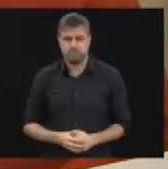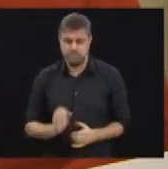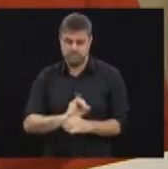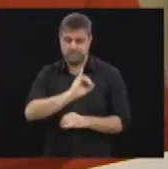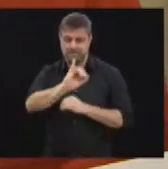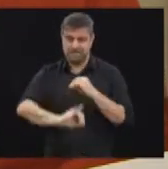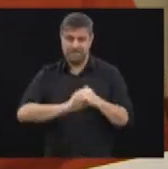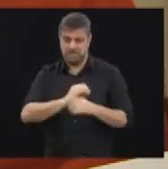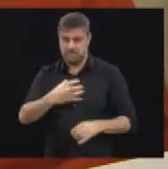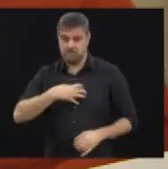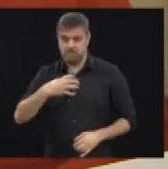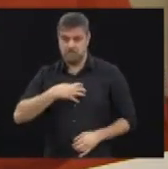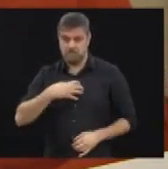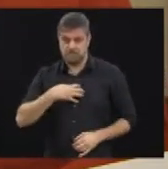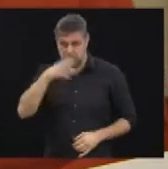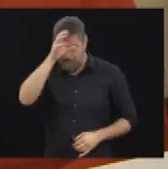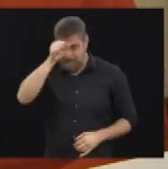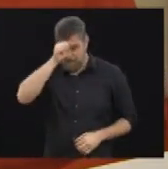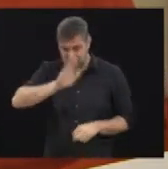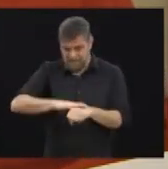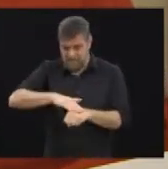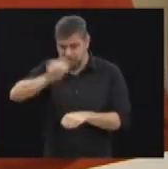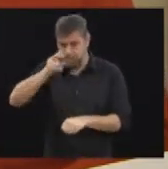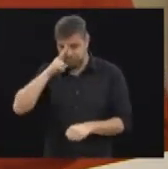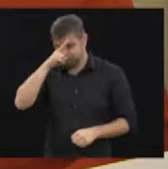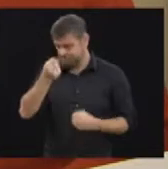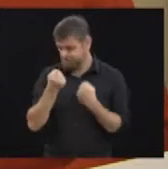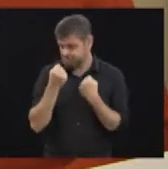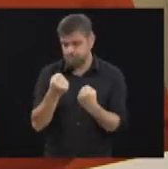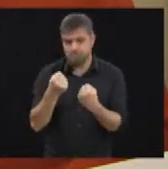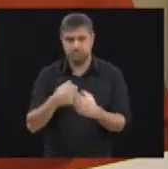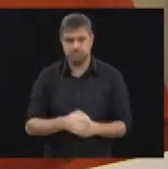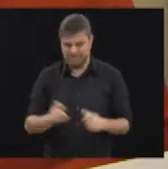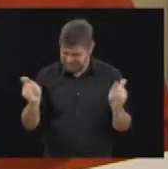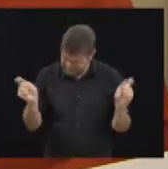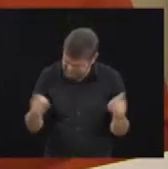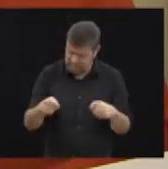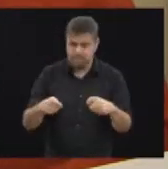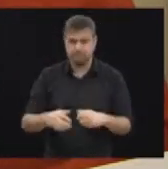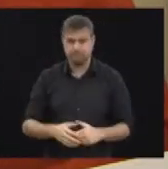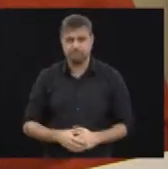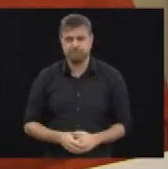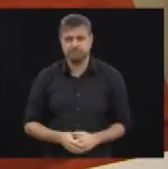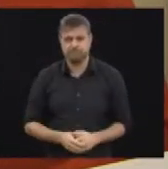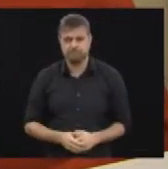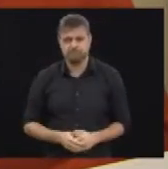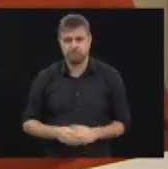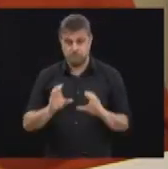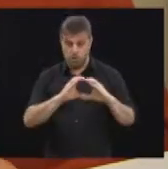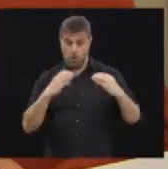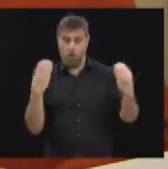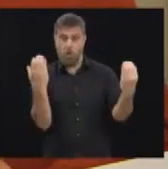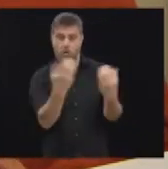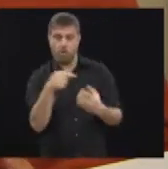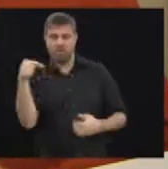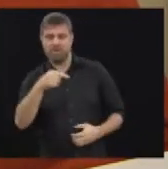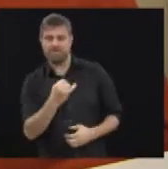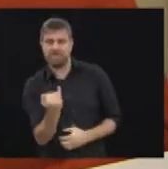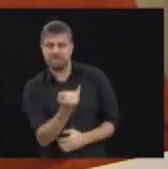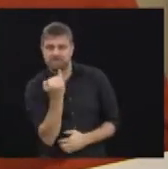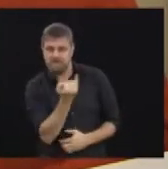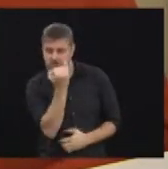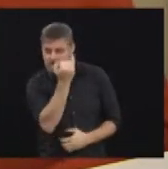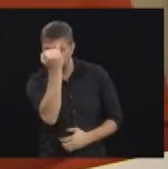é uma forma de se manter atualizado que eu acho que é a mais potente. Agora, os congressos têm uma